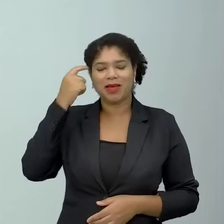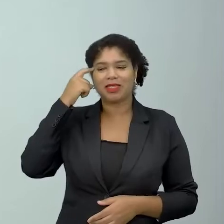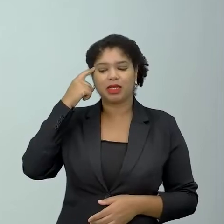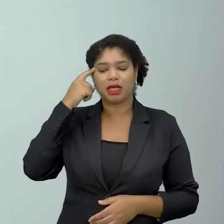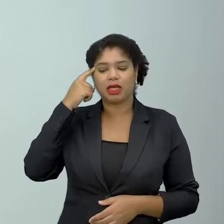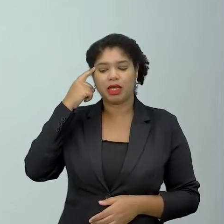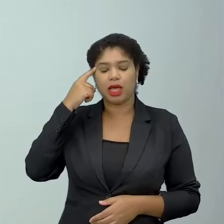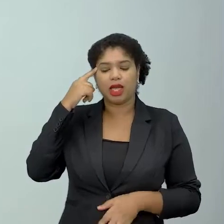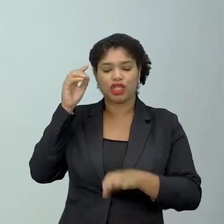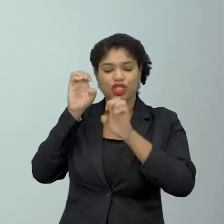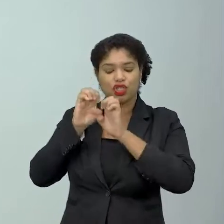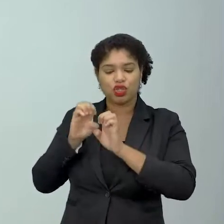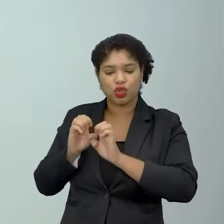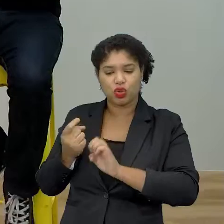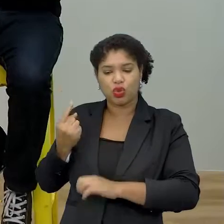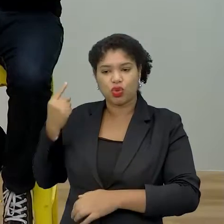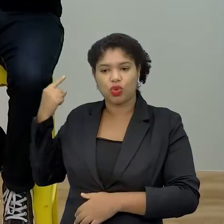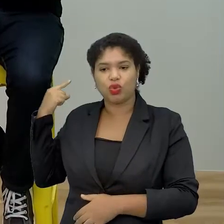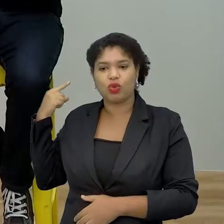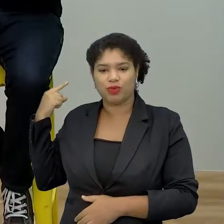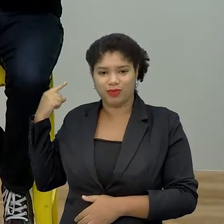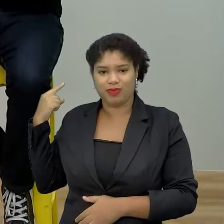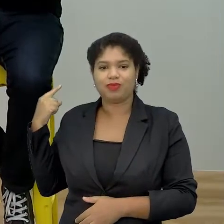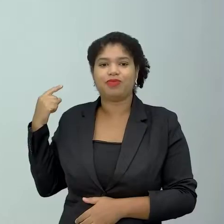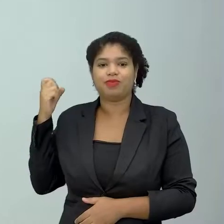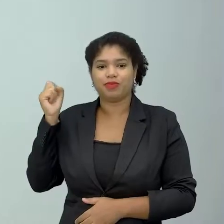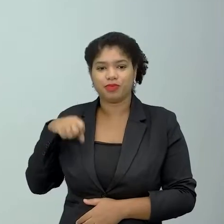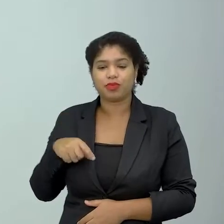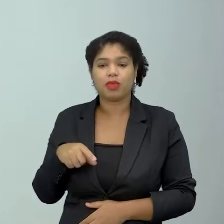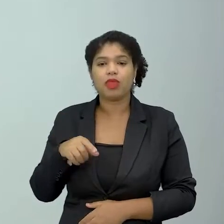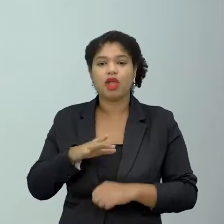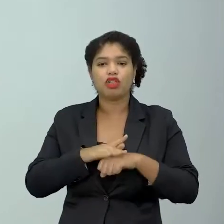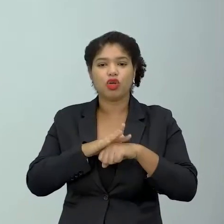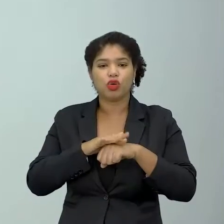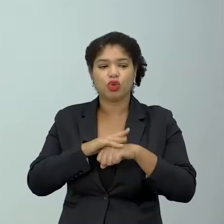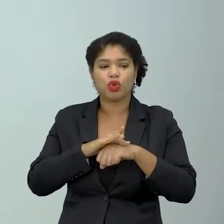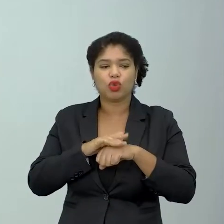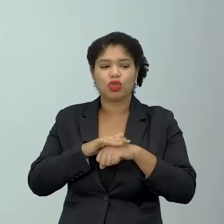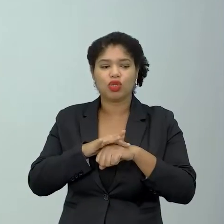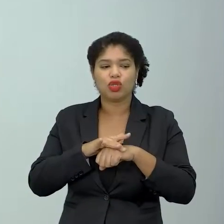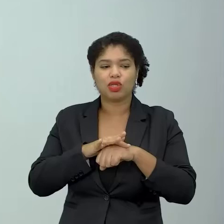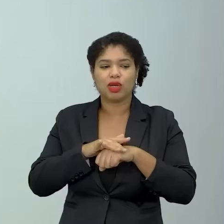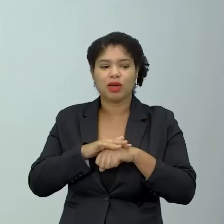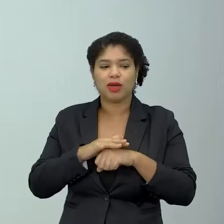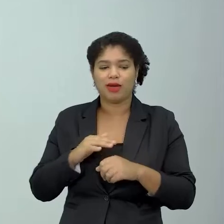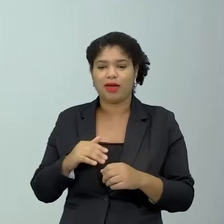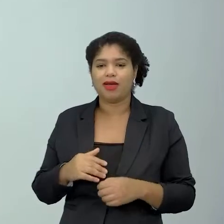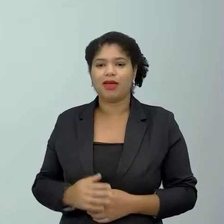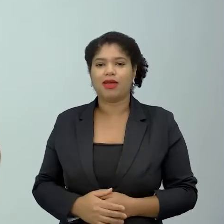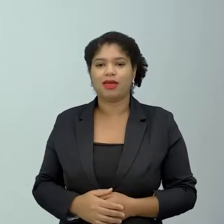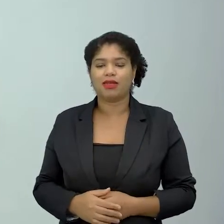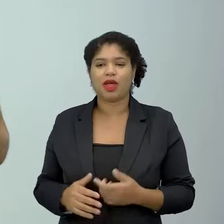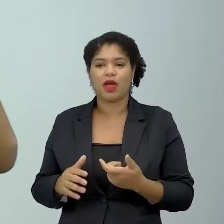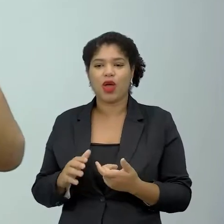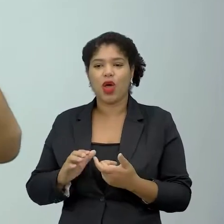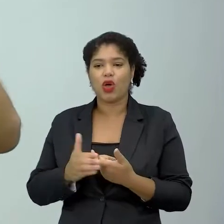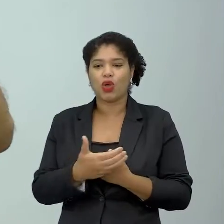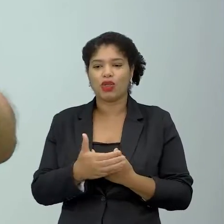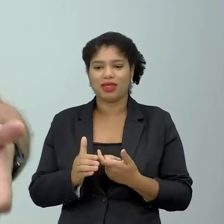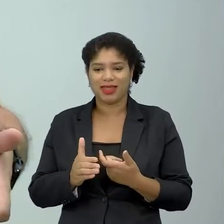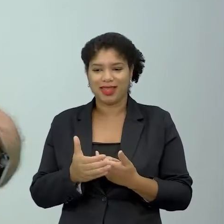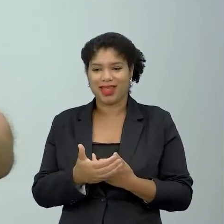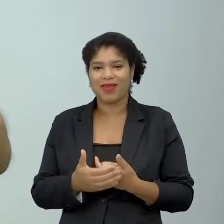tinha uma estrutura, denominava uma doença quando ele foi inventado. Hoje denota um comportamento